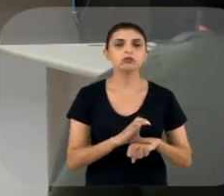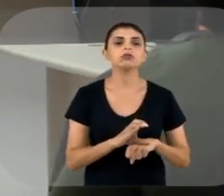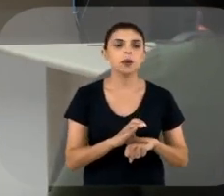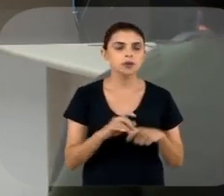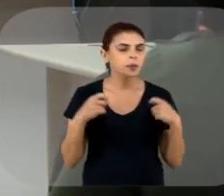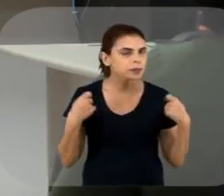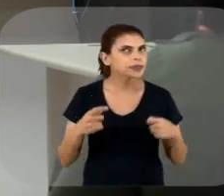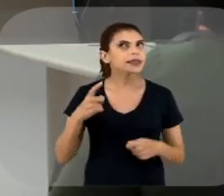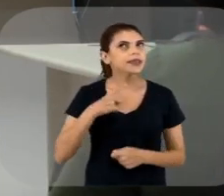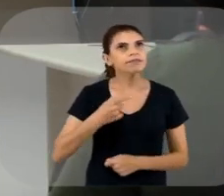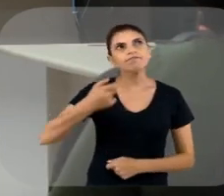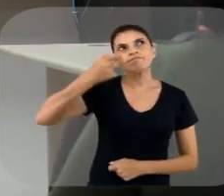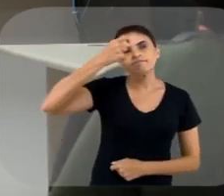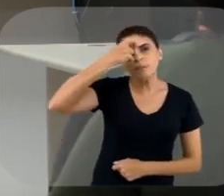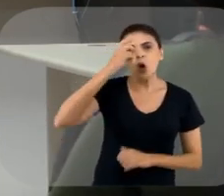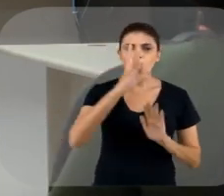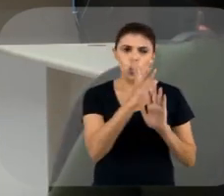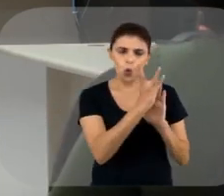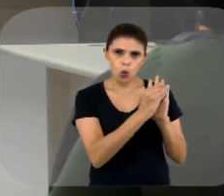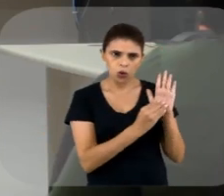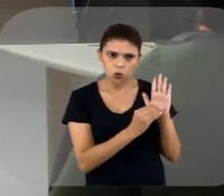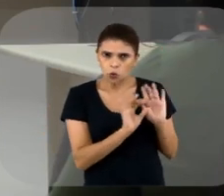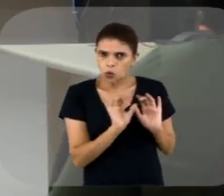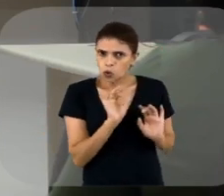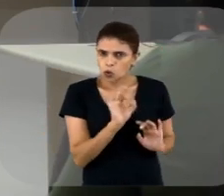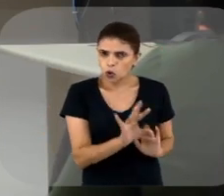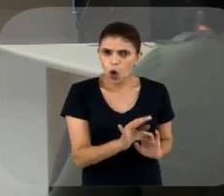não basta ter ali um conteúdo